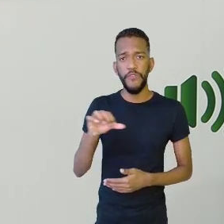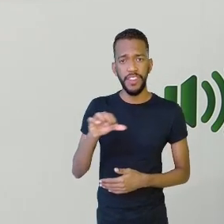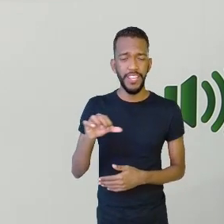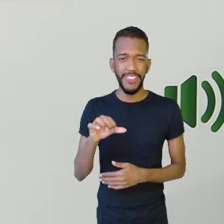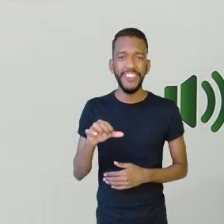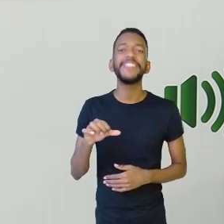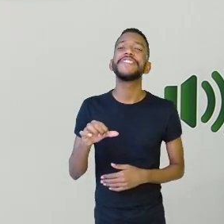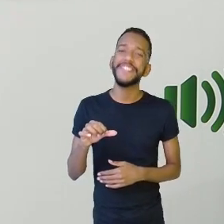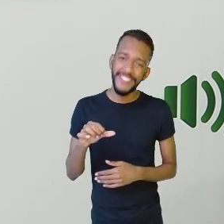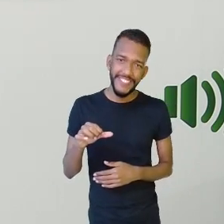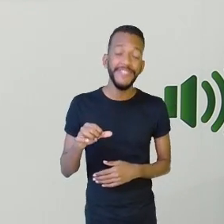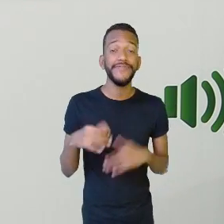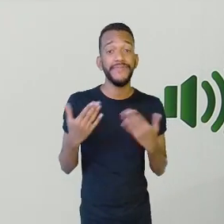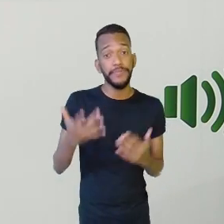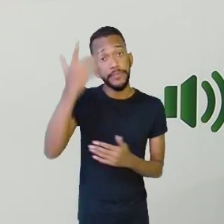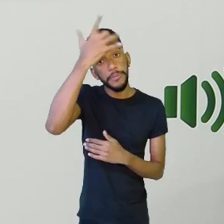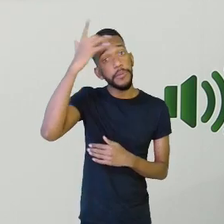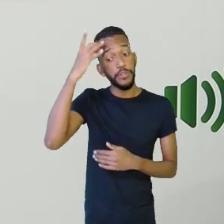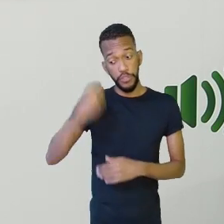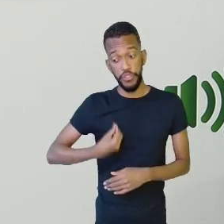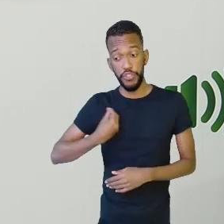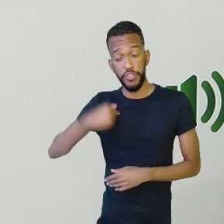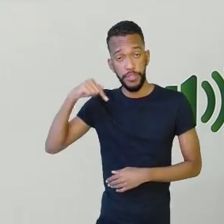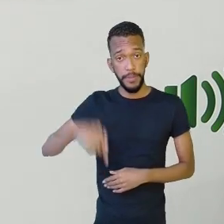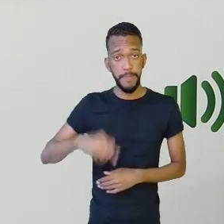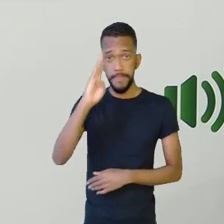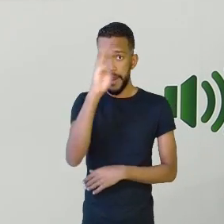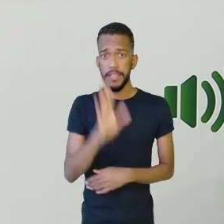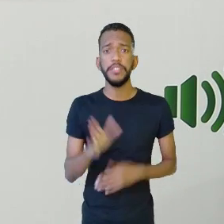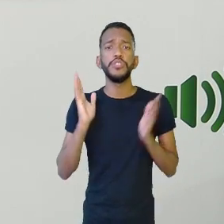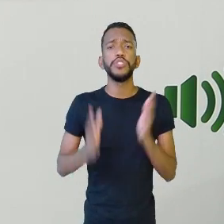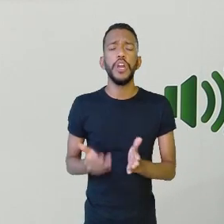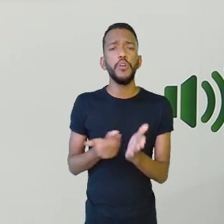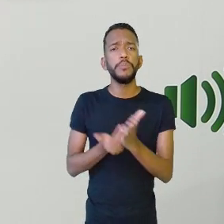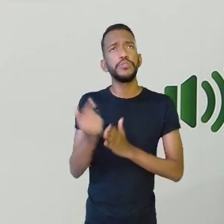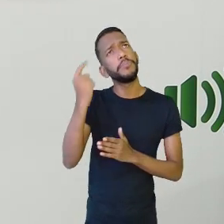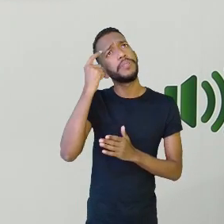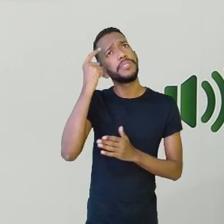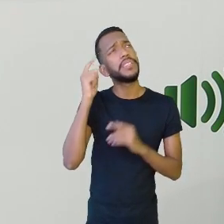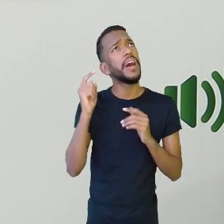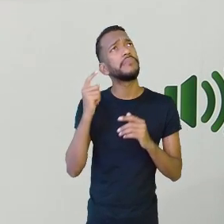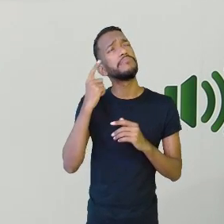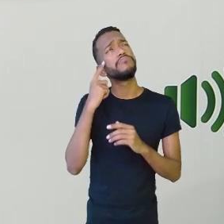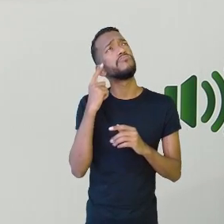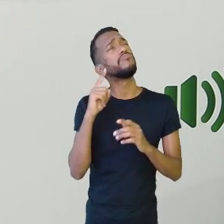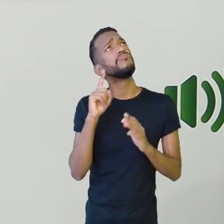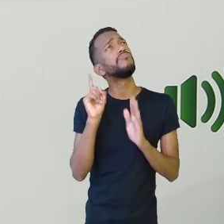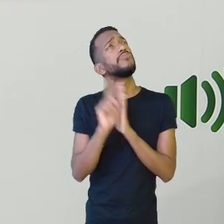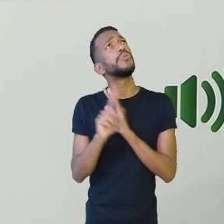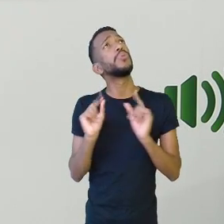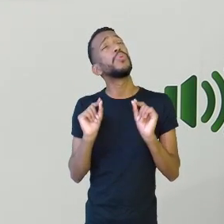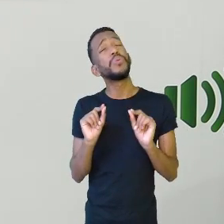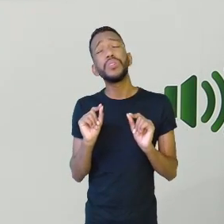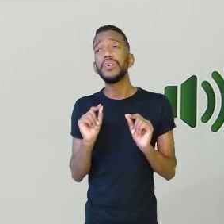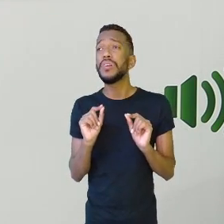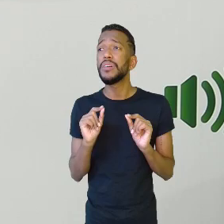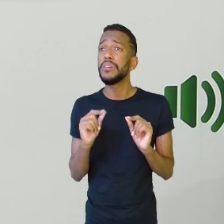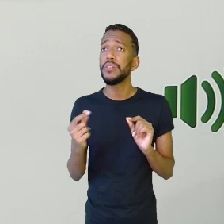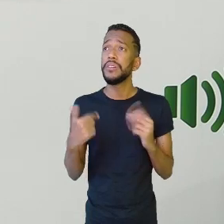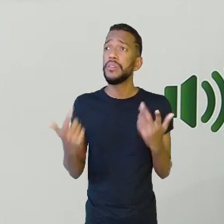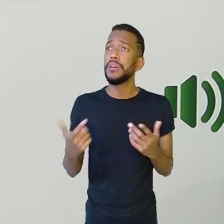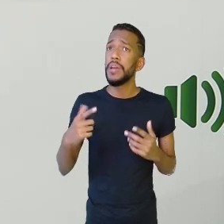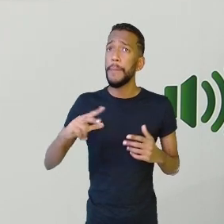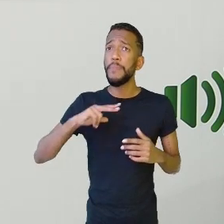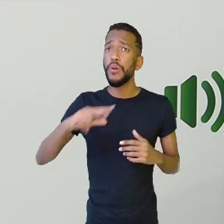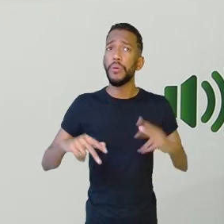1799. Então, as pessoas do Brasil começaram a pensar, questionar a sua situação em relação a Portugal,